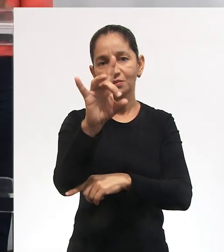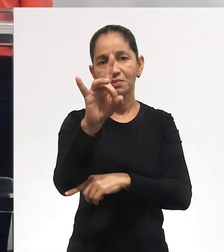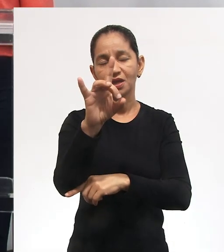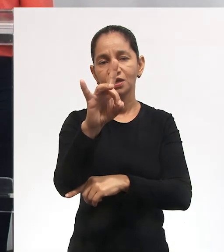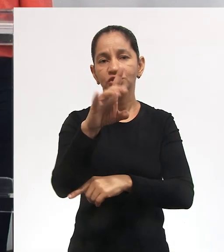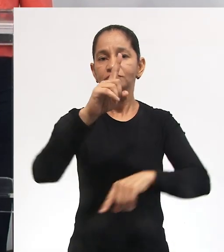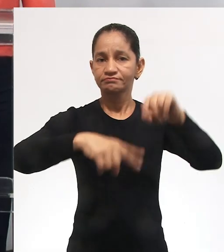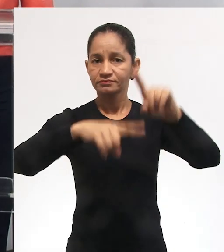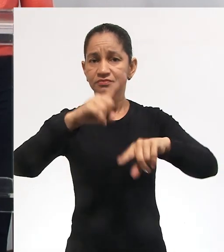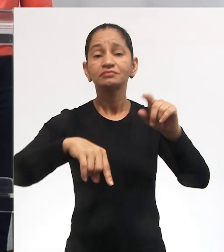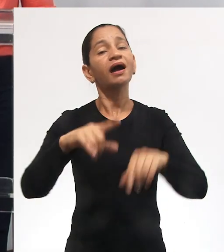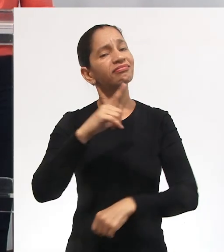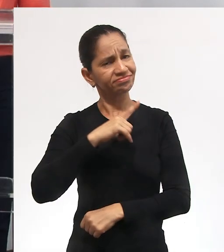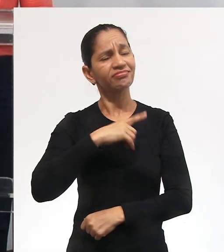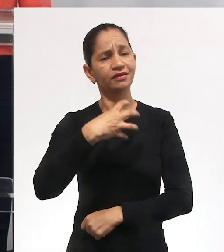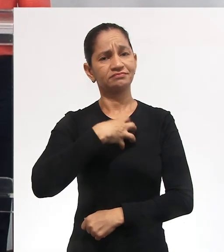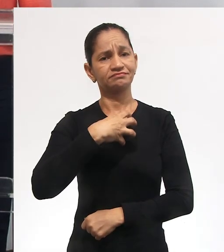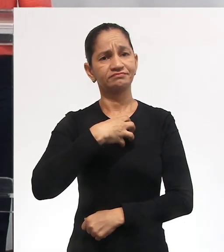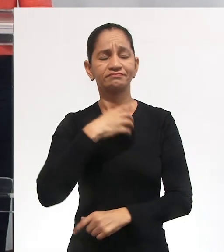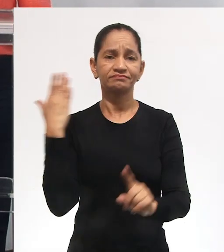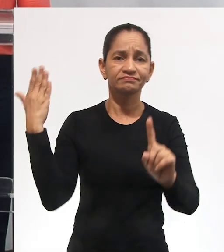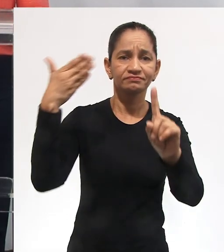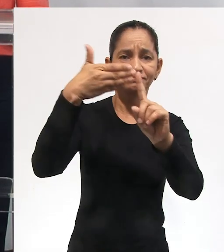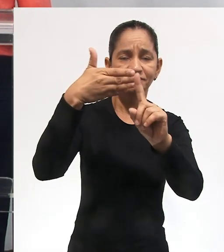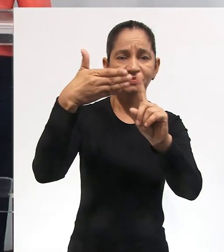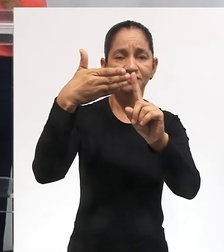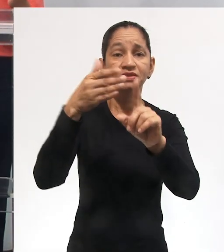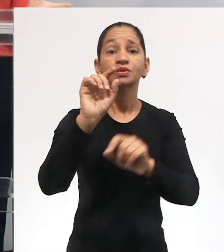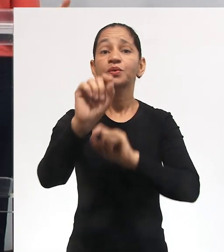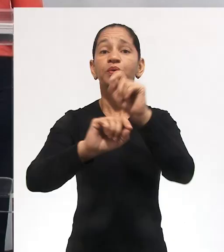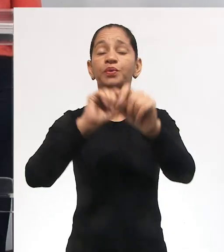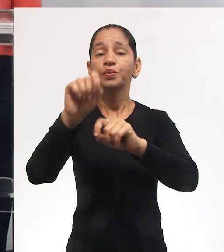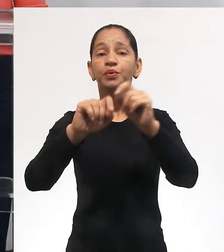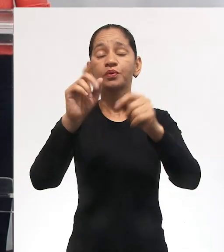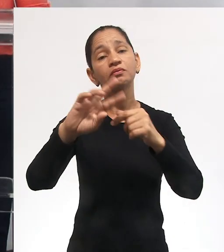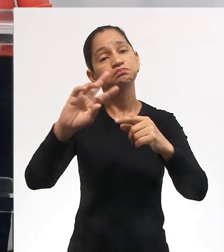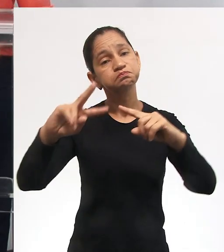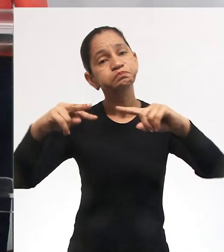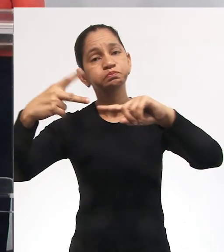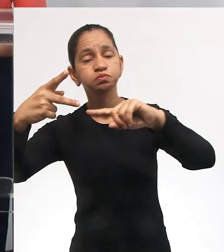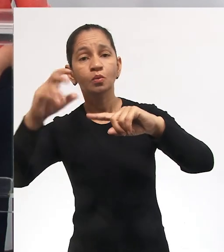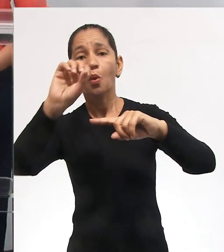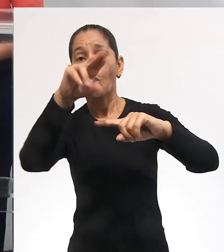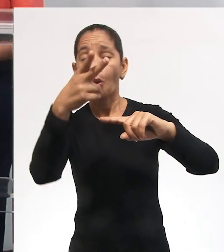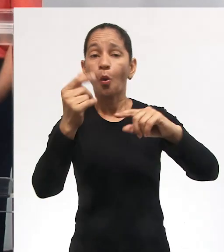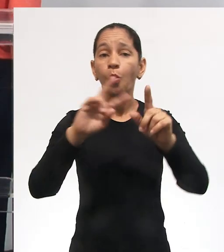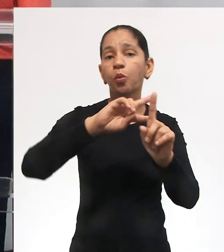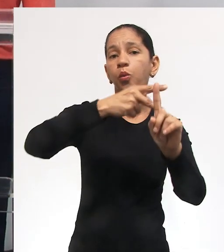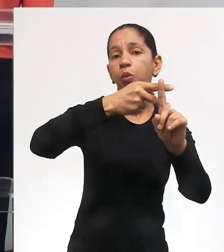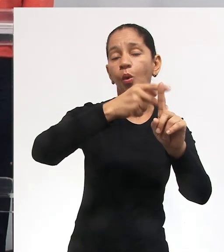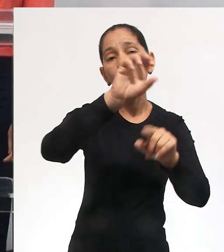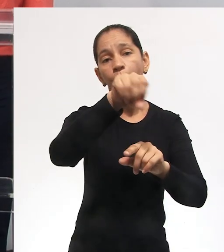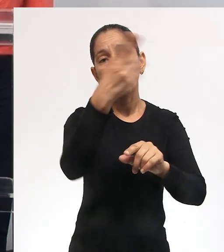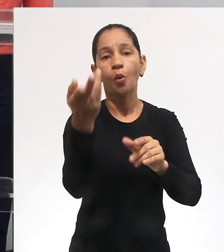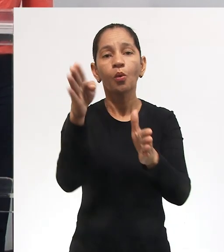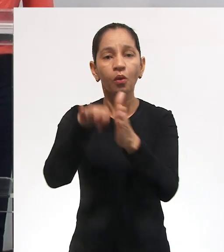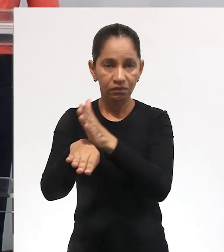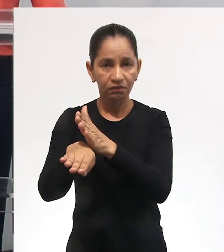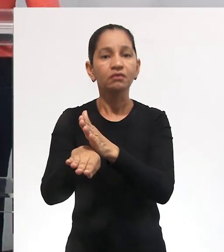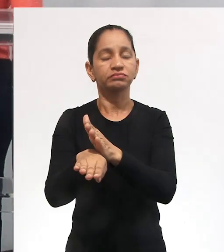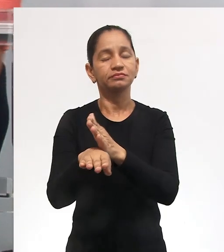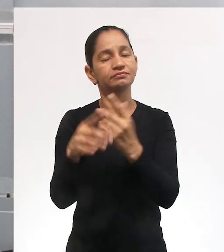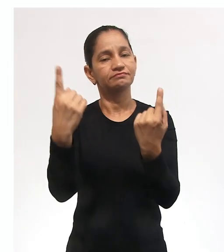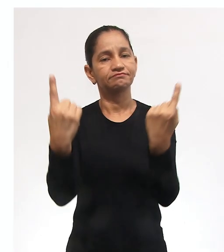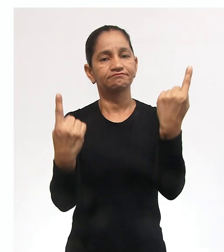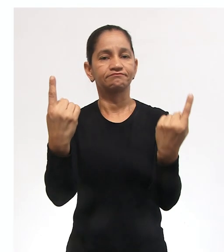existe uma forma mais direta da gente fazer isso, que a gente chama de fator de aumento ou fator de desconto, né? Que é o que nós vamos ver aqui.